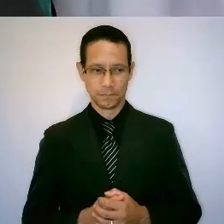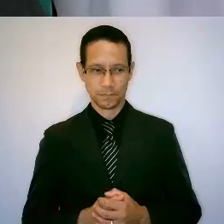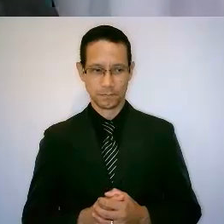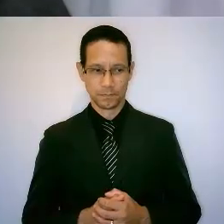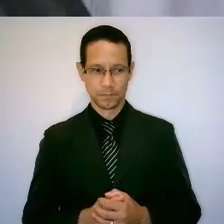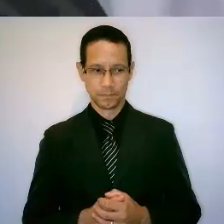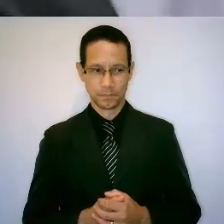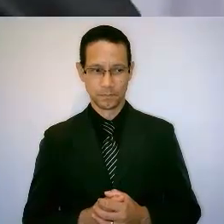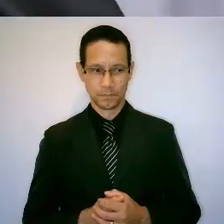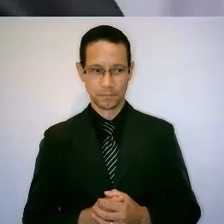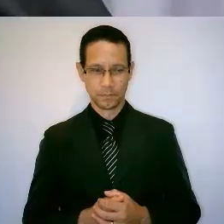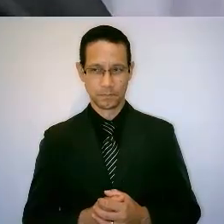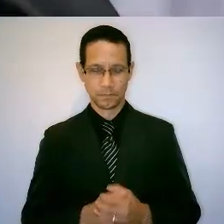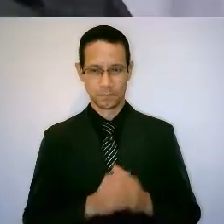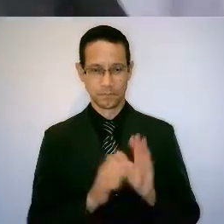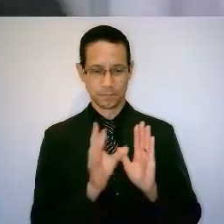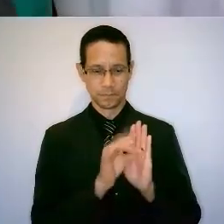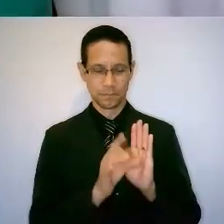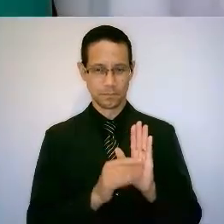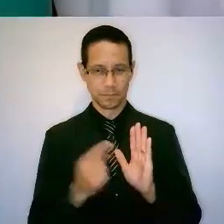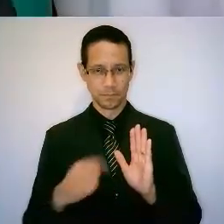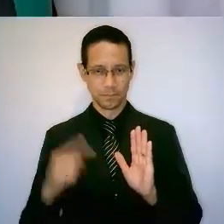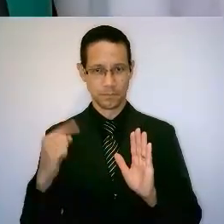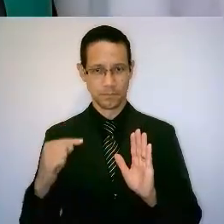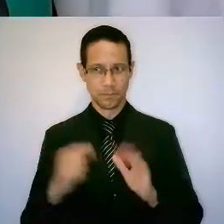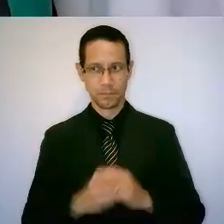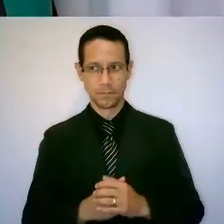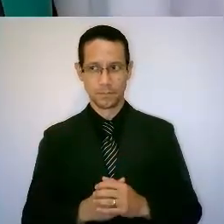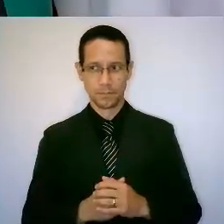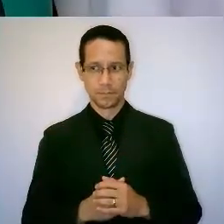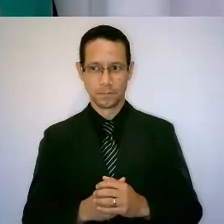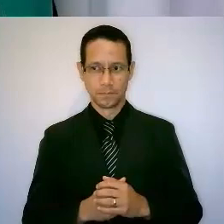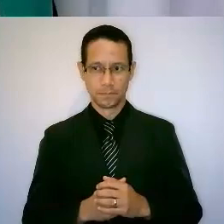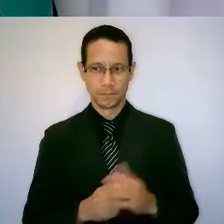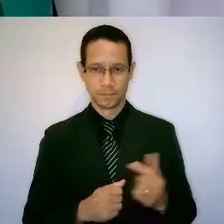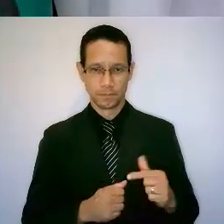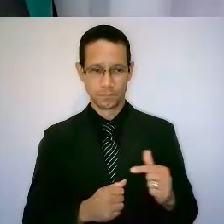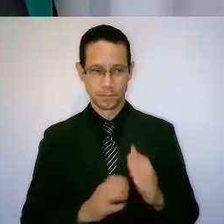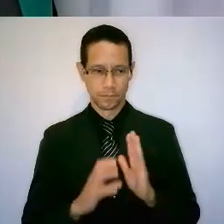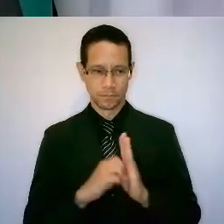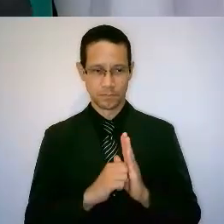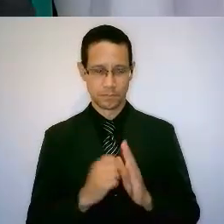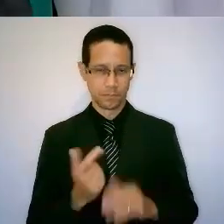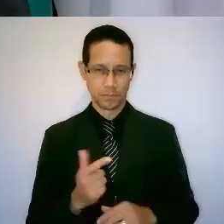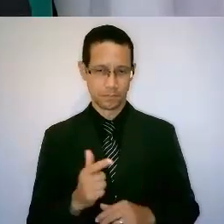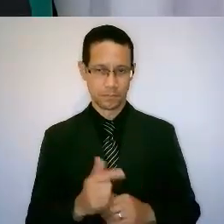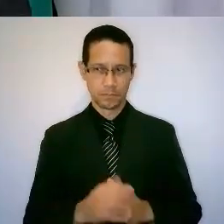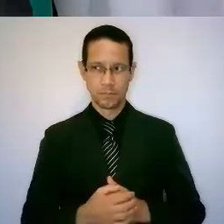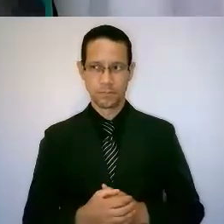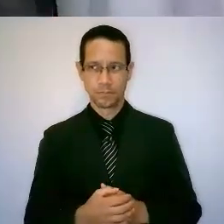na pauta anterior não temos nenhum processo na pauta anterior